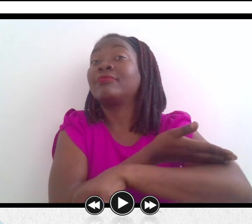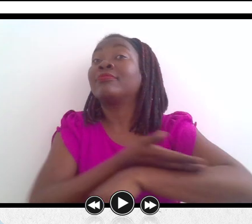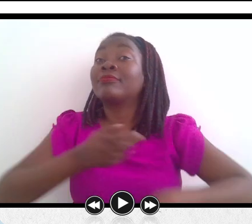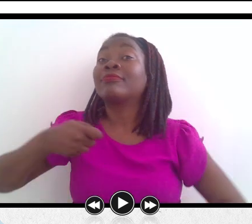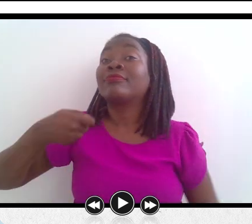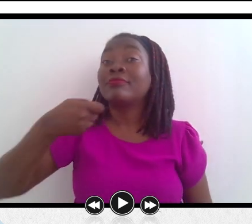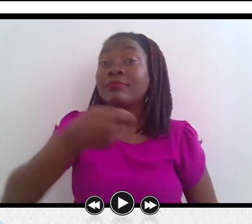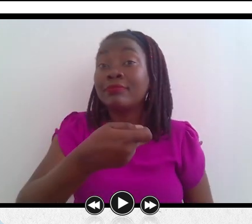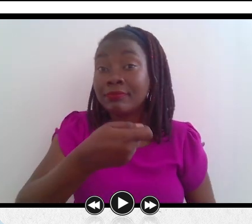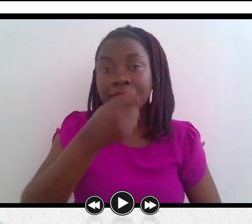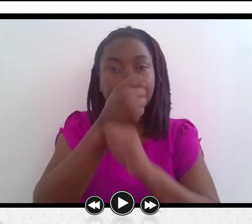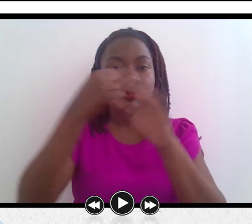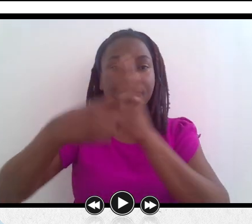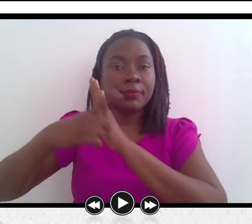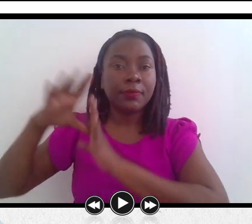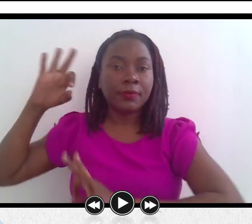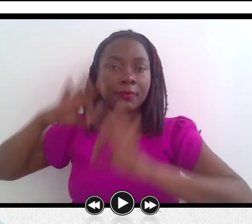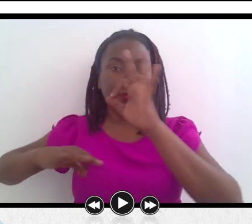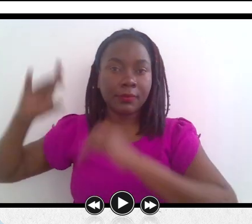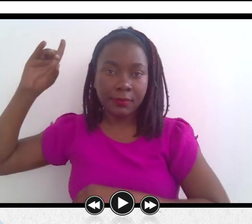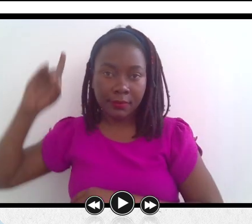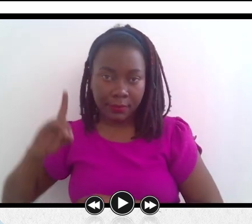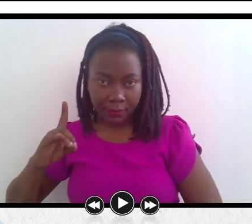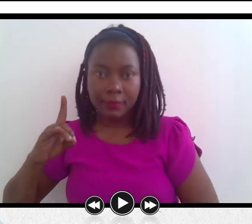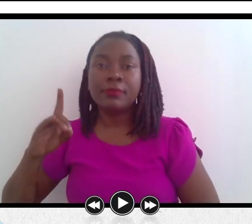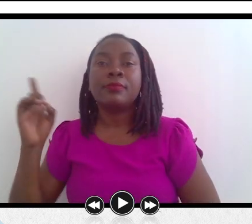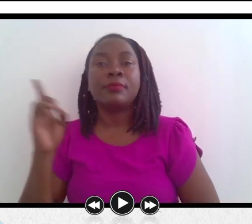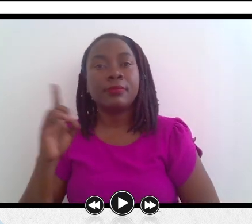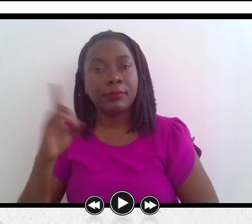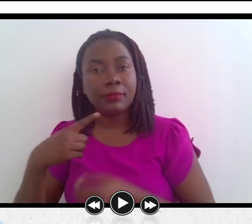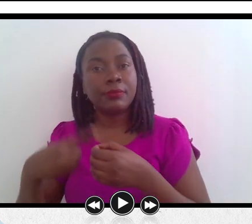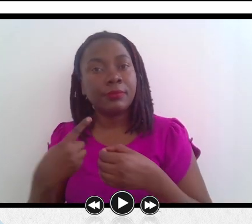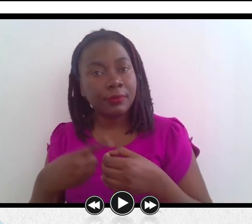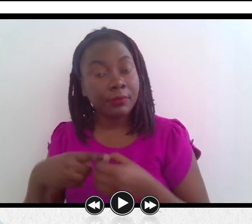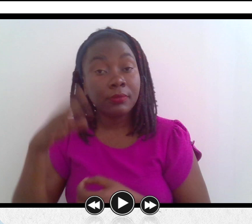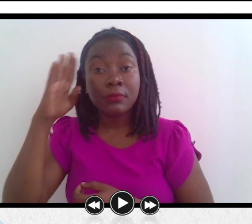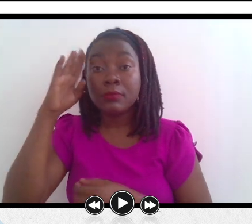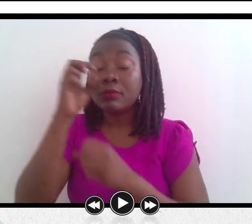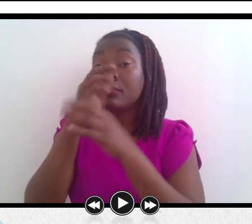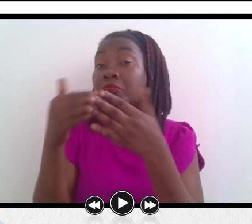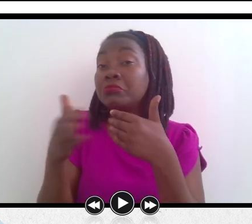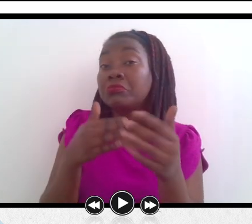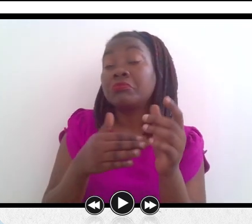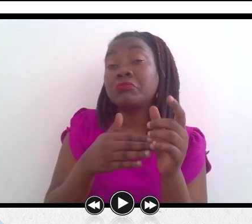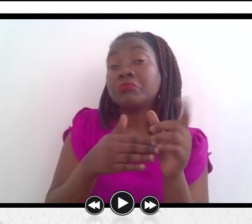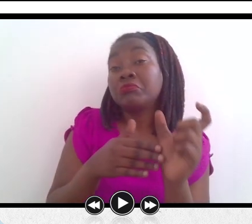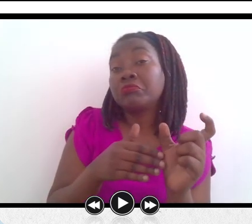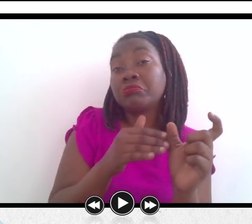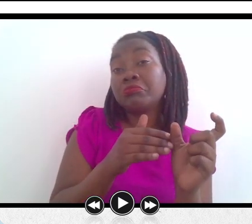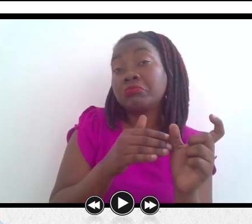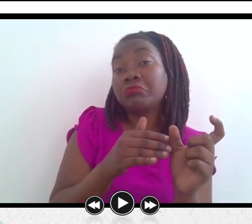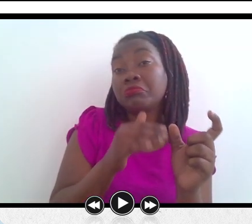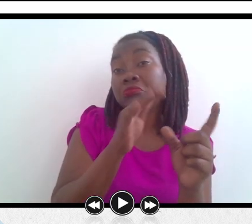são previstas nos planos diretores de drenagem urbana e principalmente previstas tanto em termos de zoneamento,